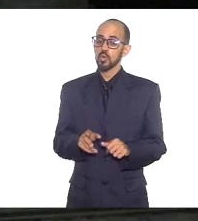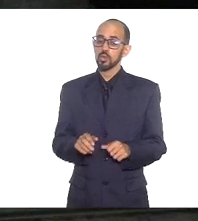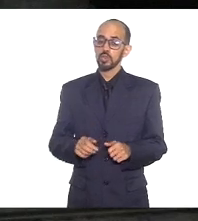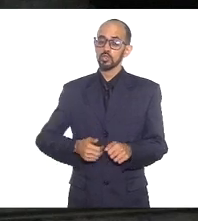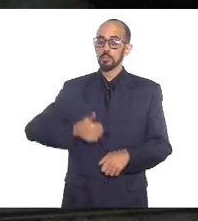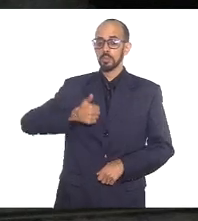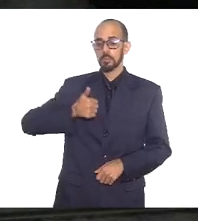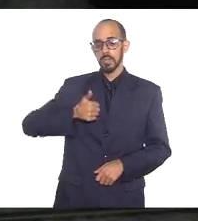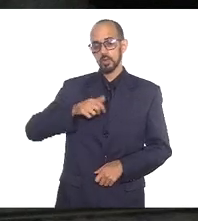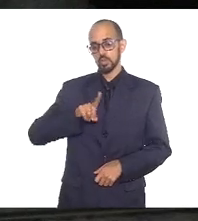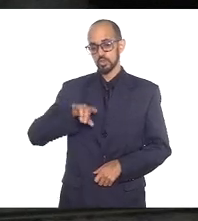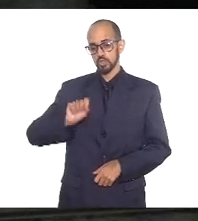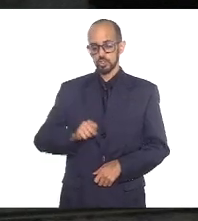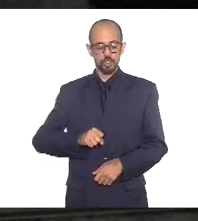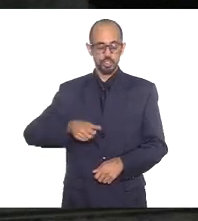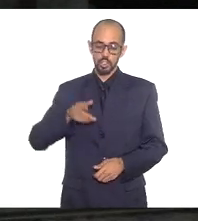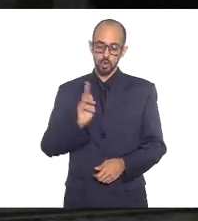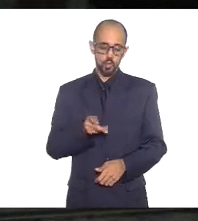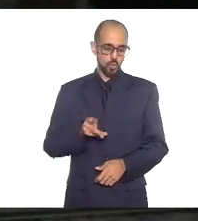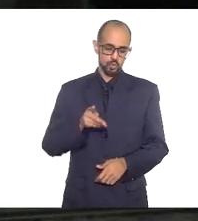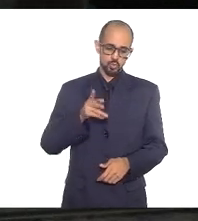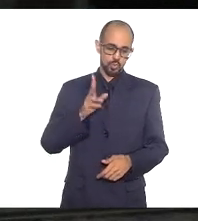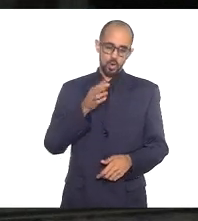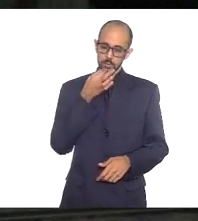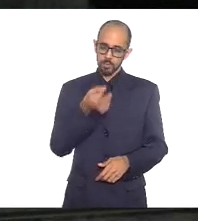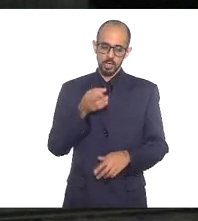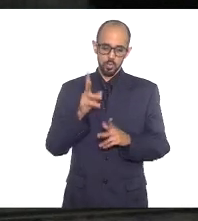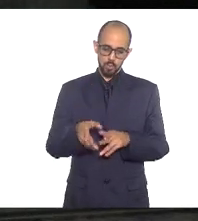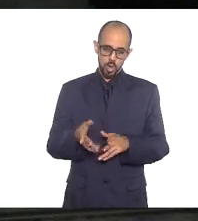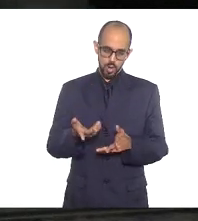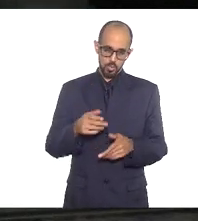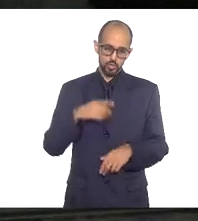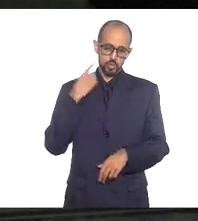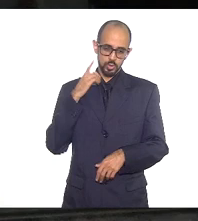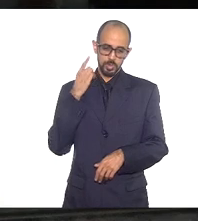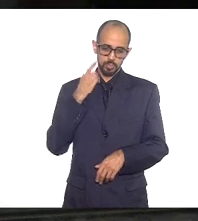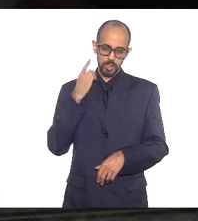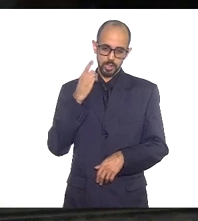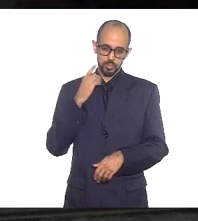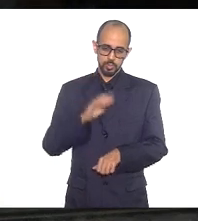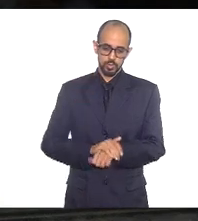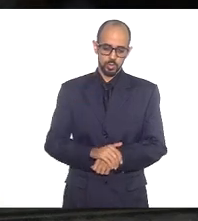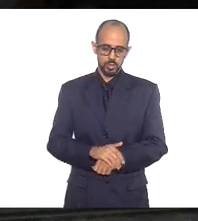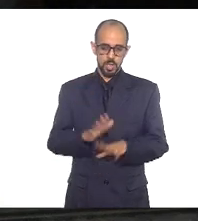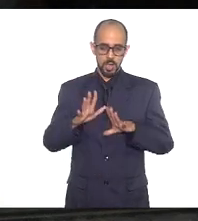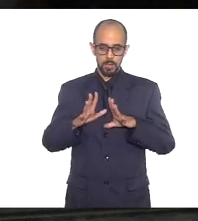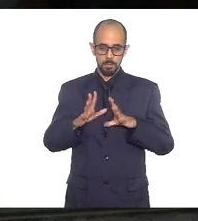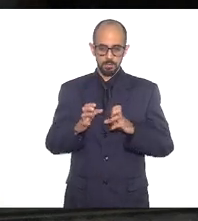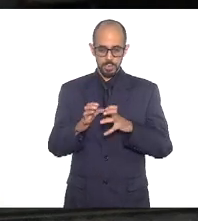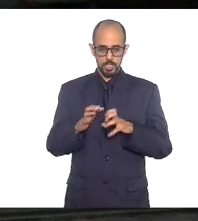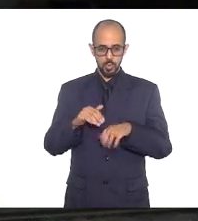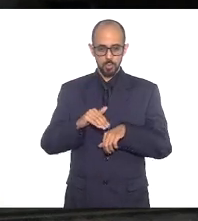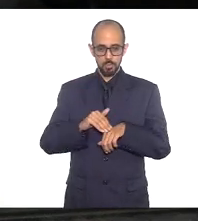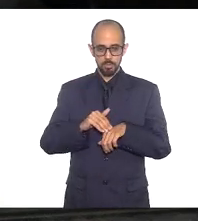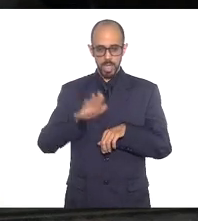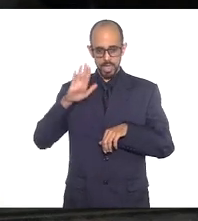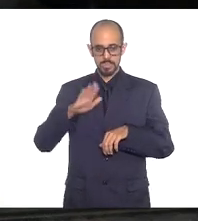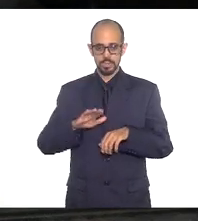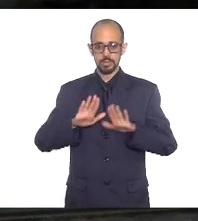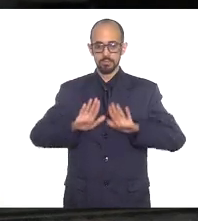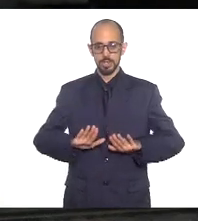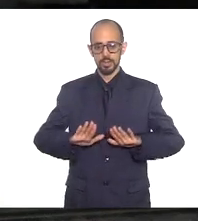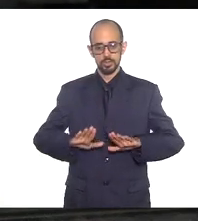primeiro dia que sou deputado. Brigo o máximo que posso,